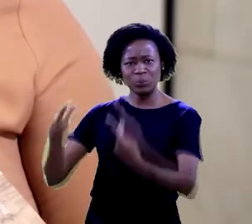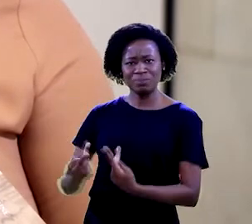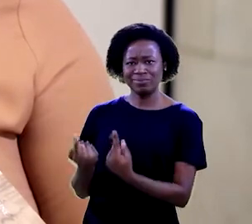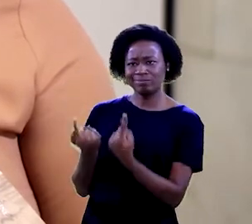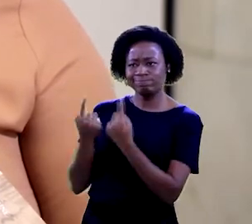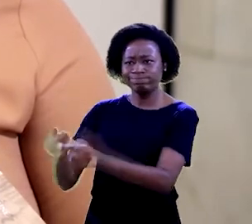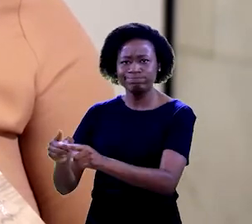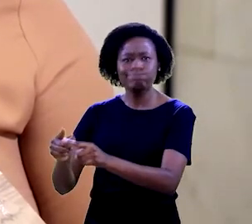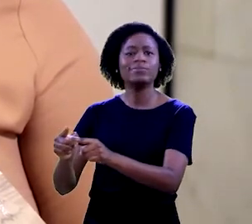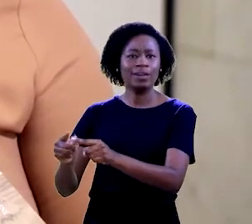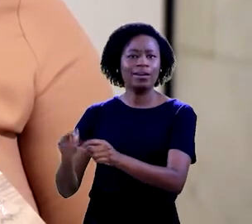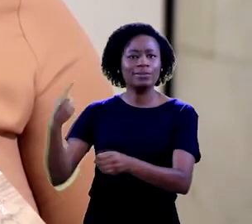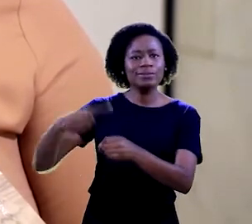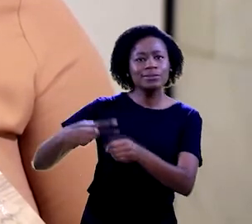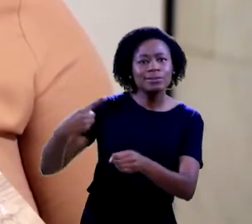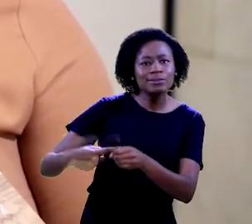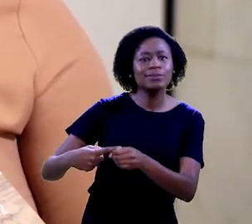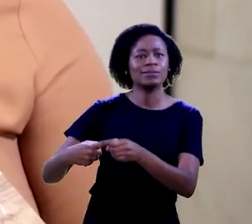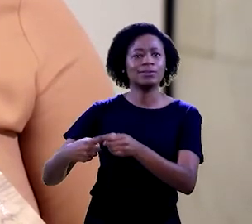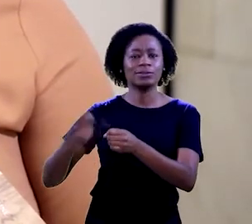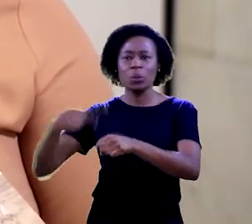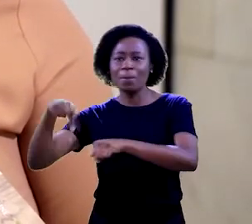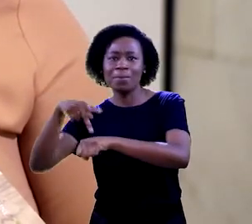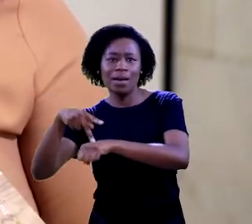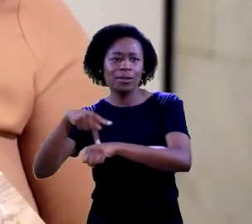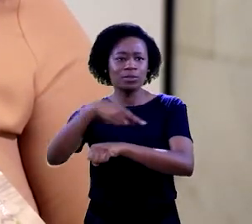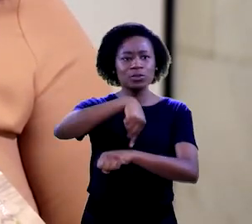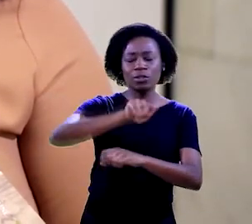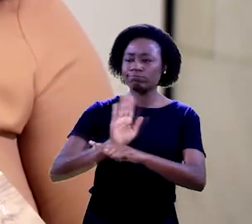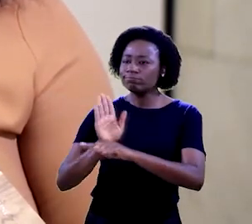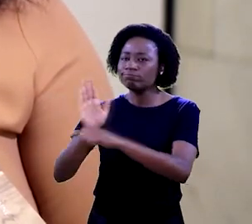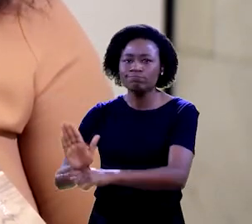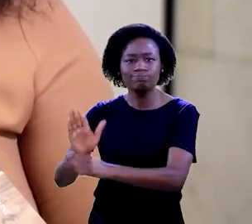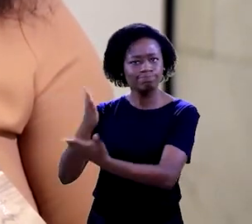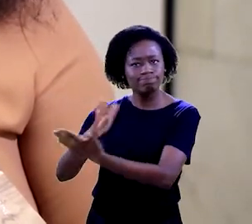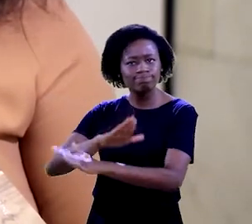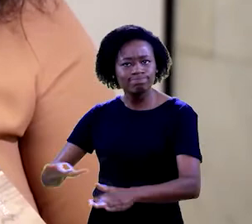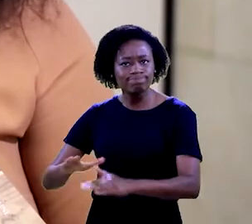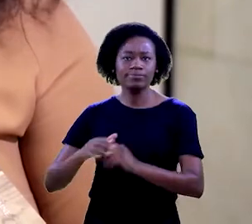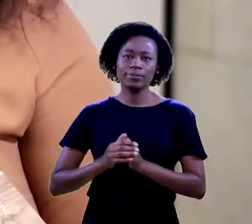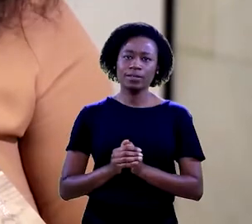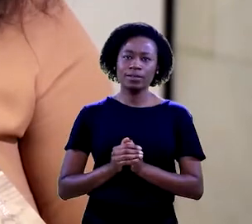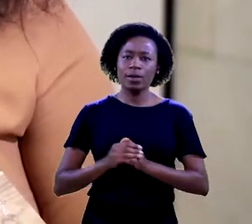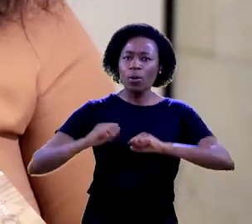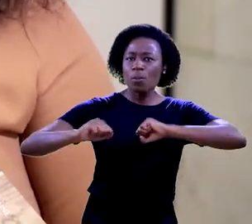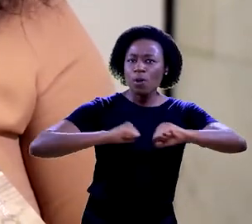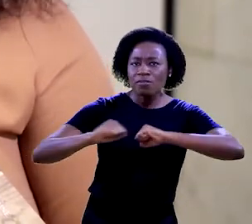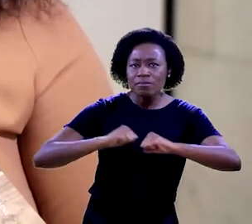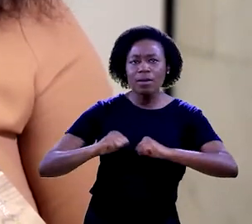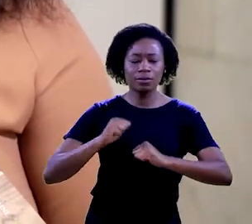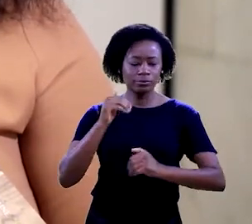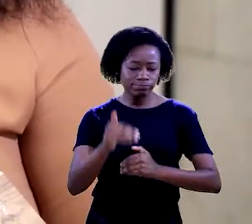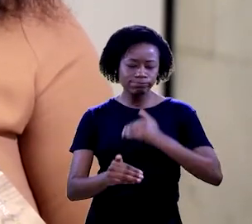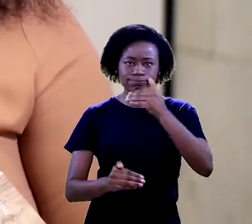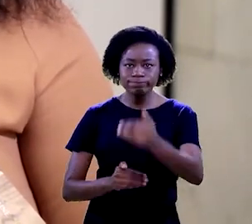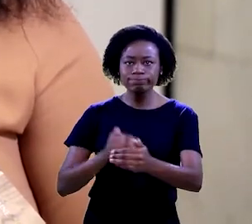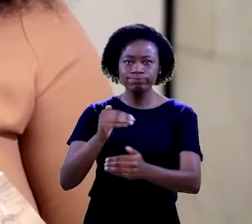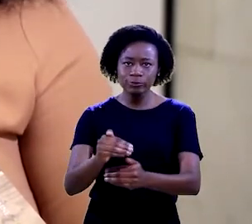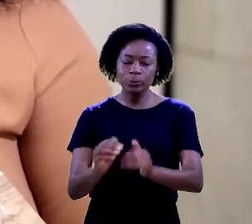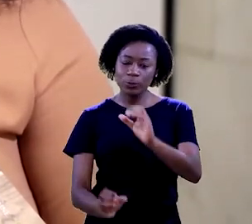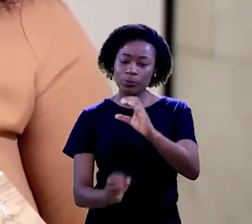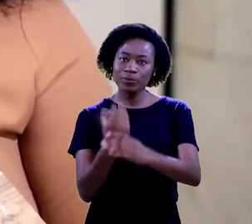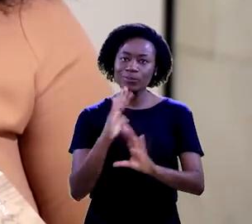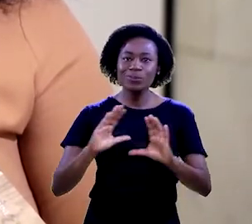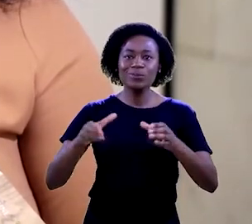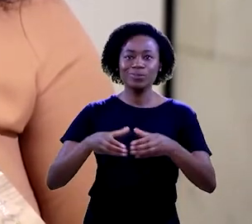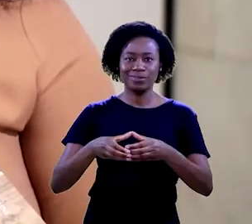nosso país e no âmbito da nossa cidade. E com esse movimento seguiram-se outros passos, como a criação do Conselho de